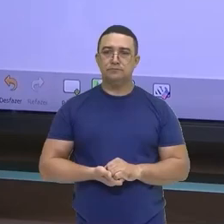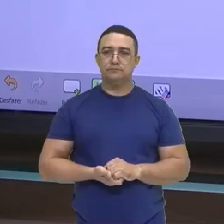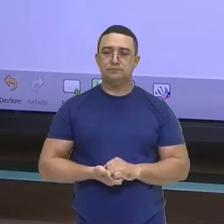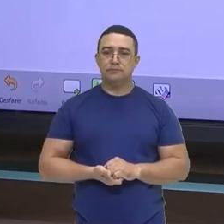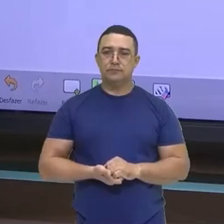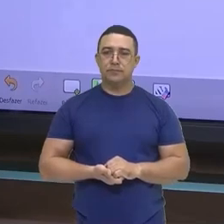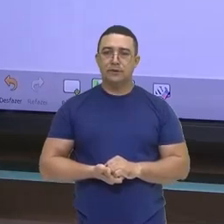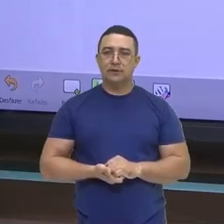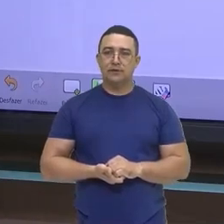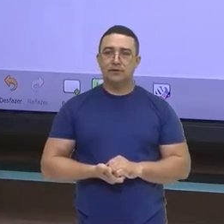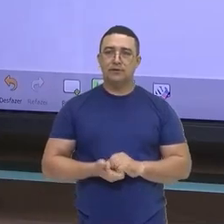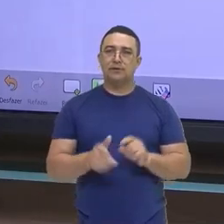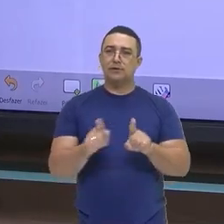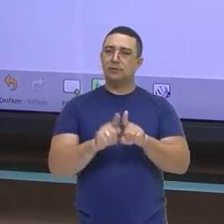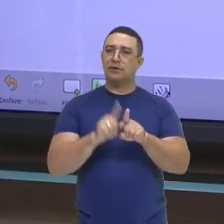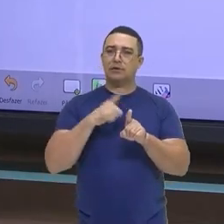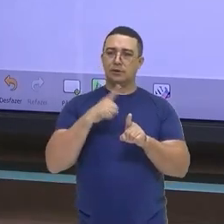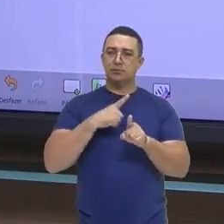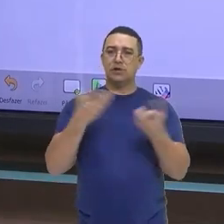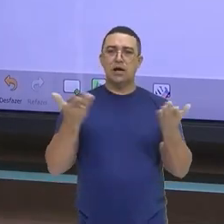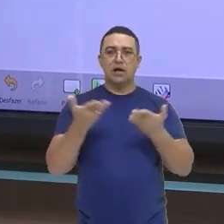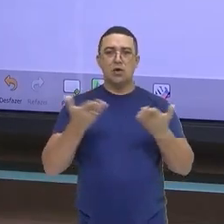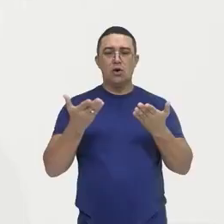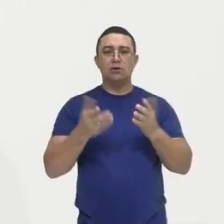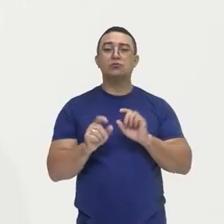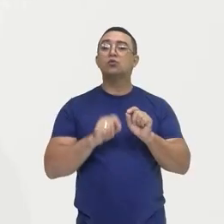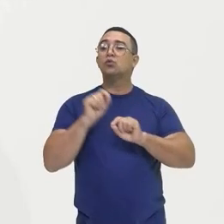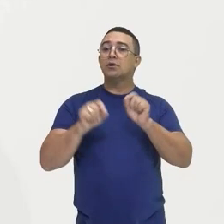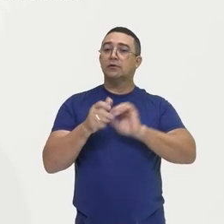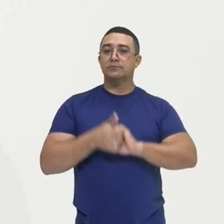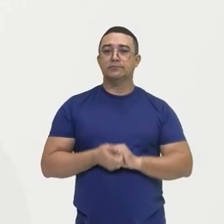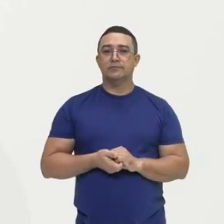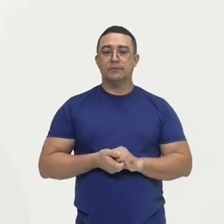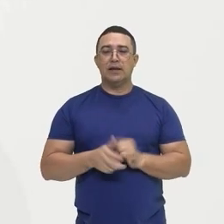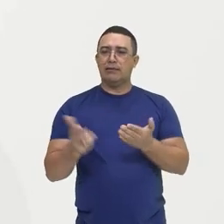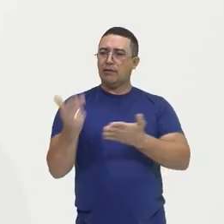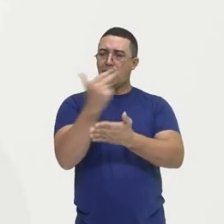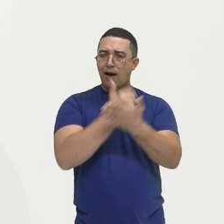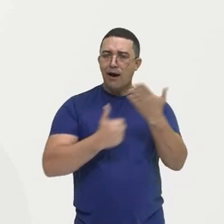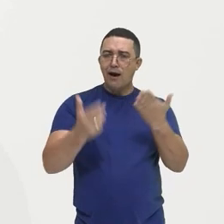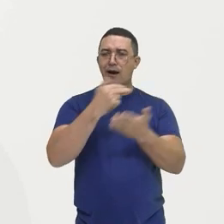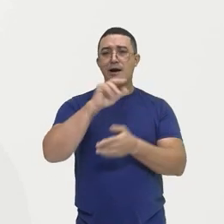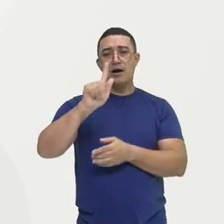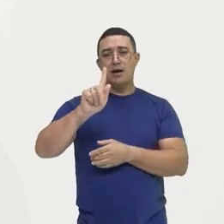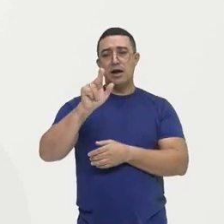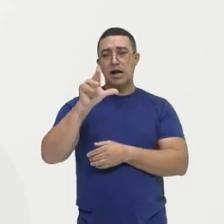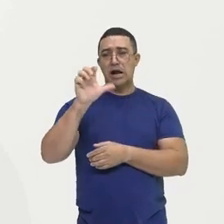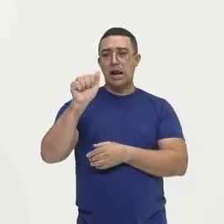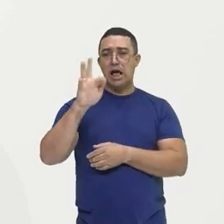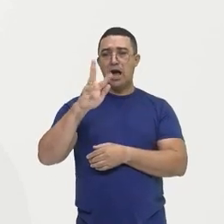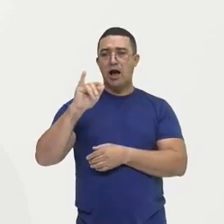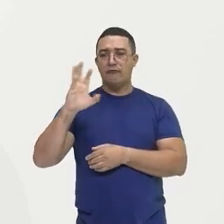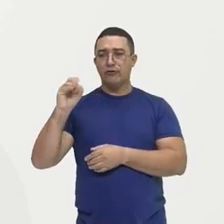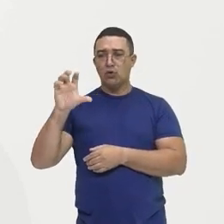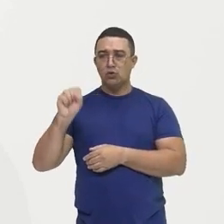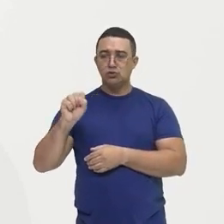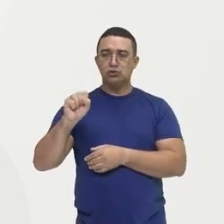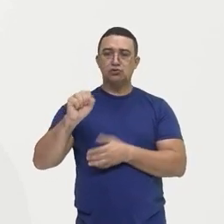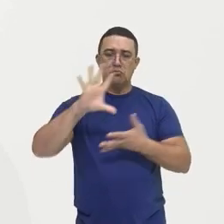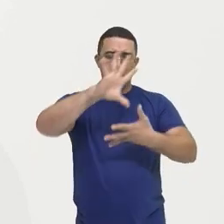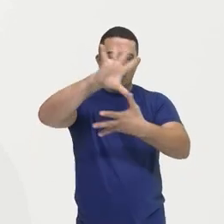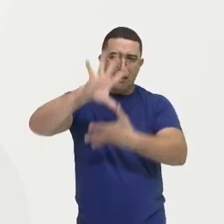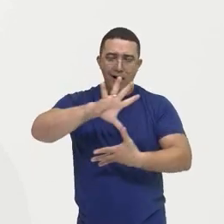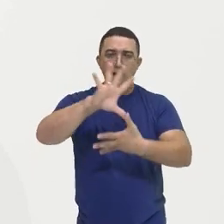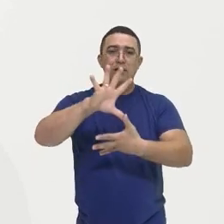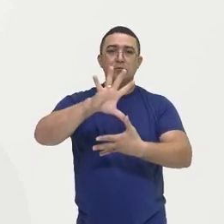aí temos agora os gráficos, né? A gente viu aí as projeções, já vimos os mapas. E aí